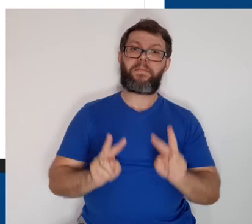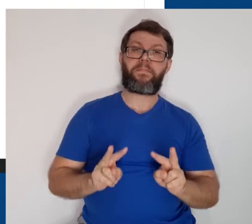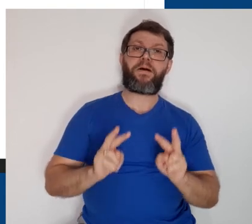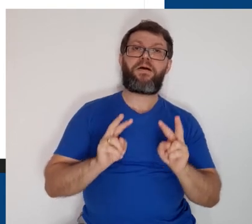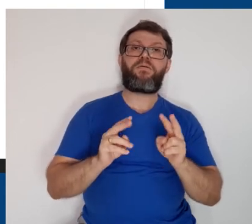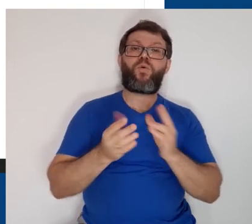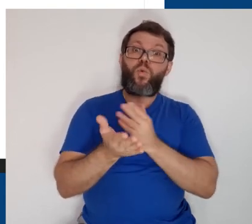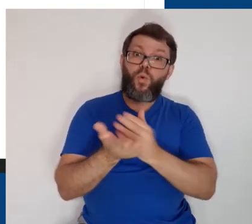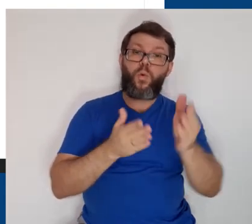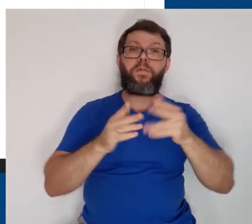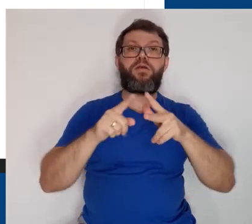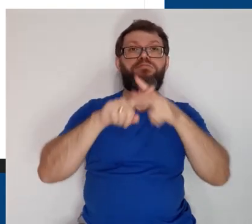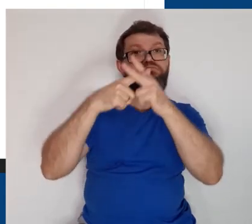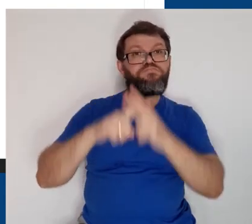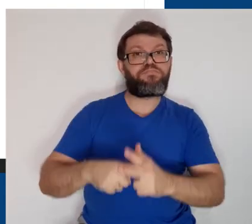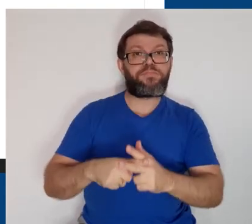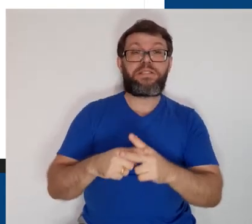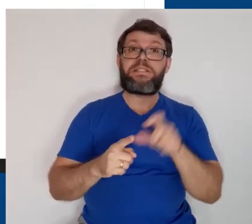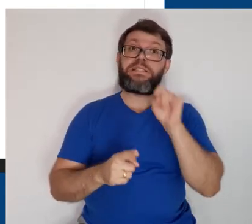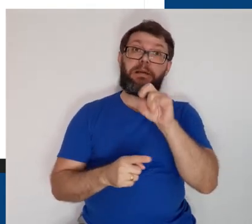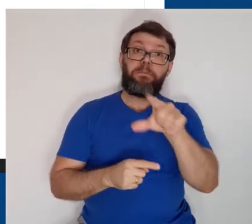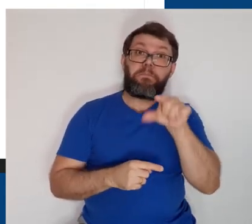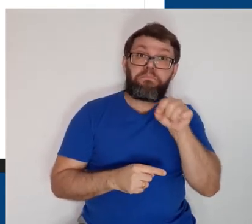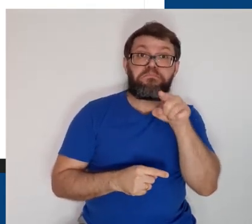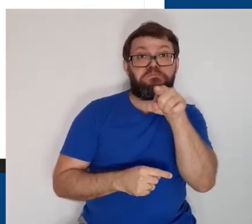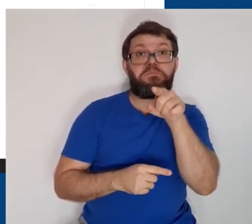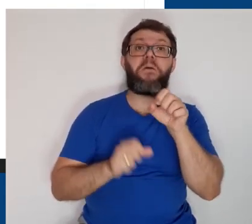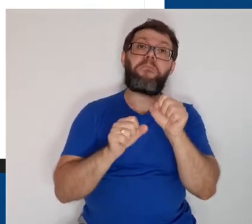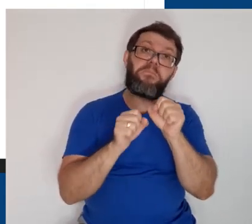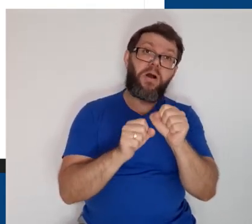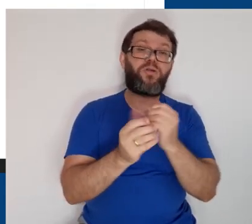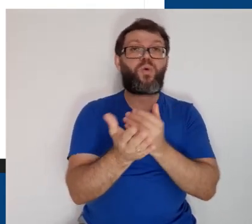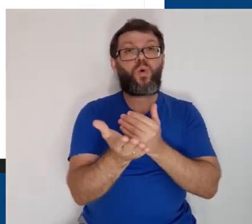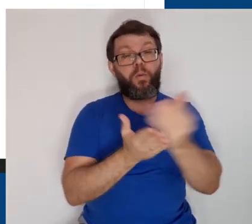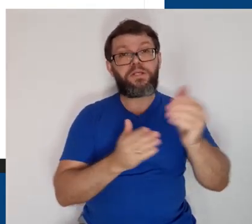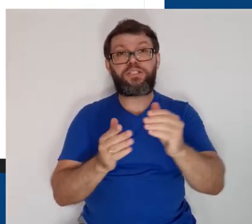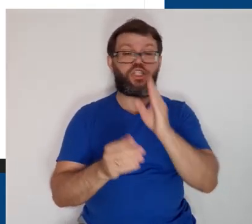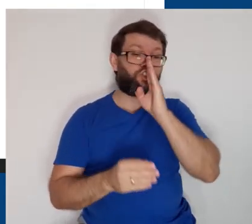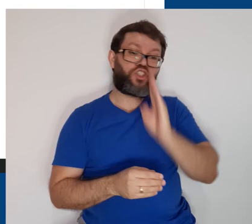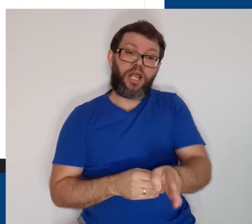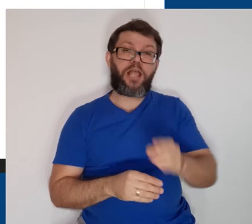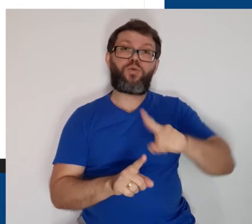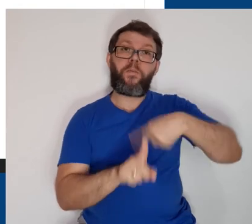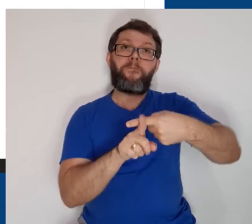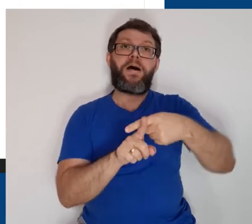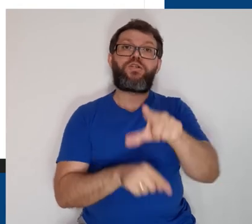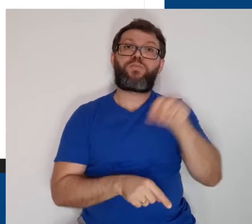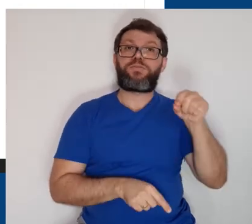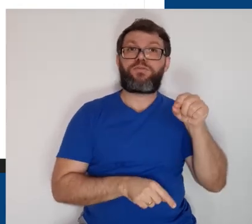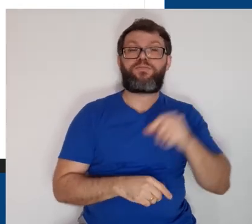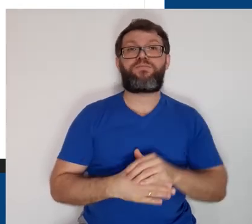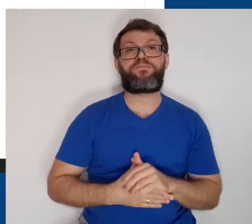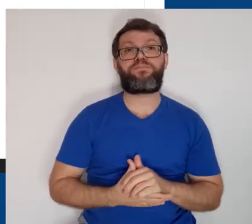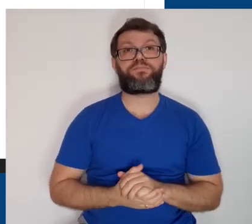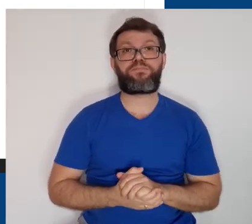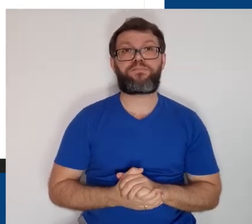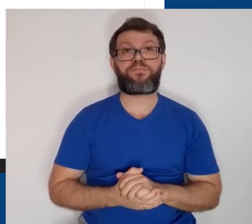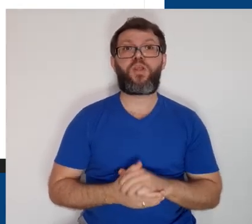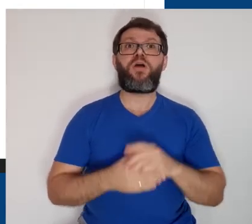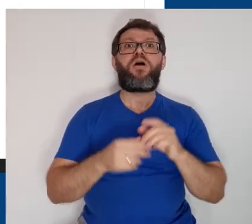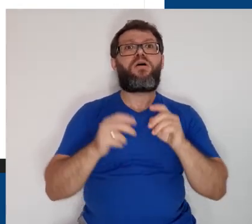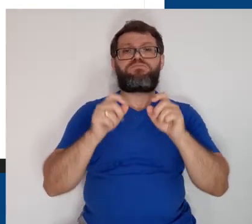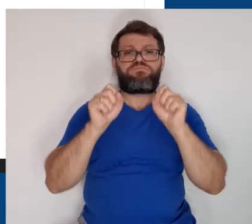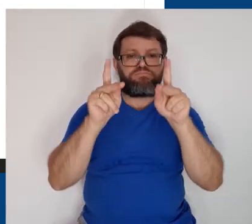configurações porém já todas visíveis logo no começo da configuração do evento se preferir você já pode começar